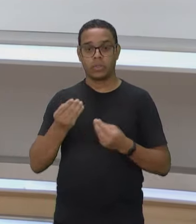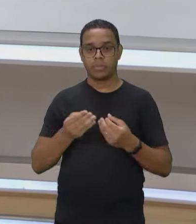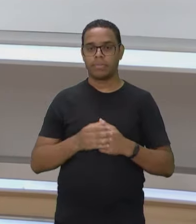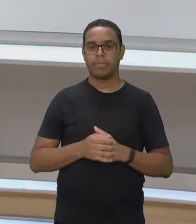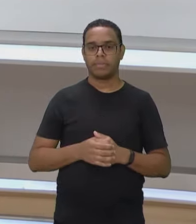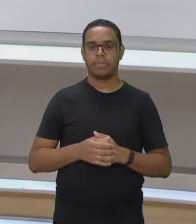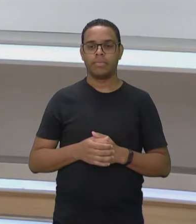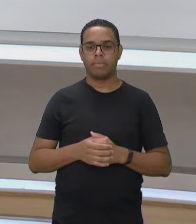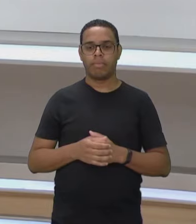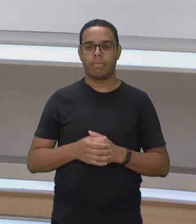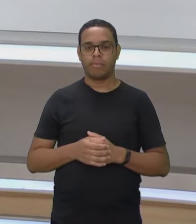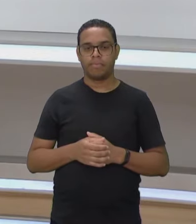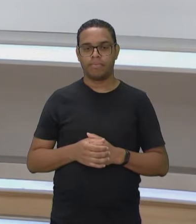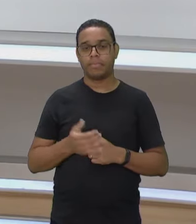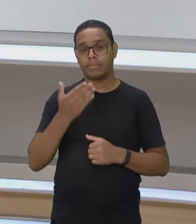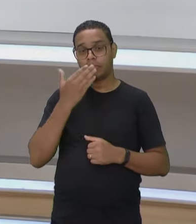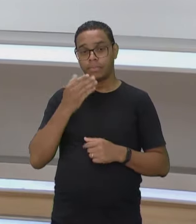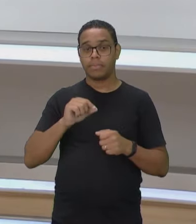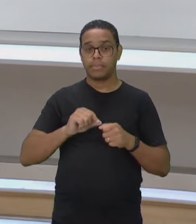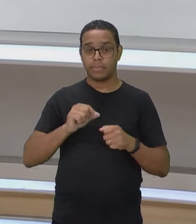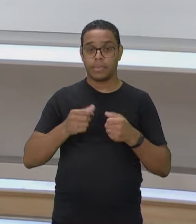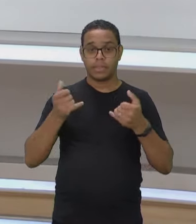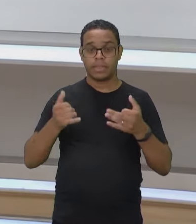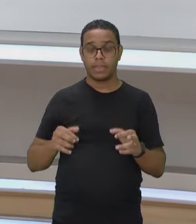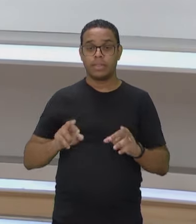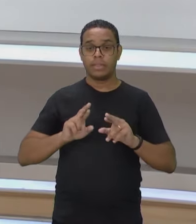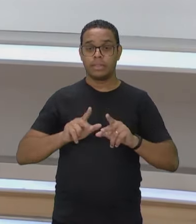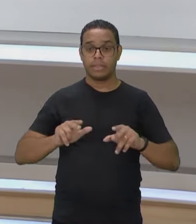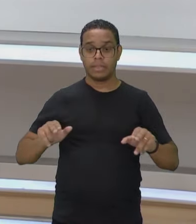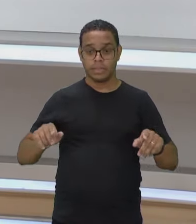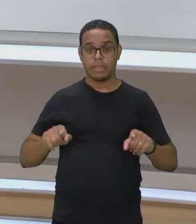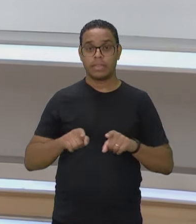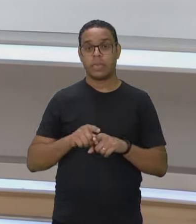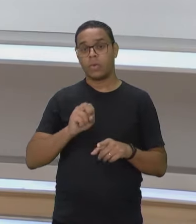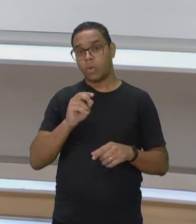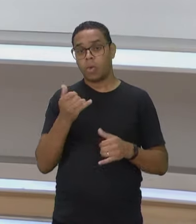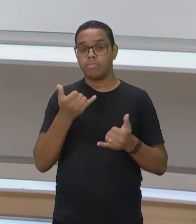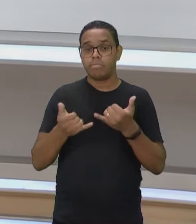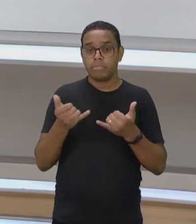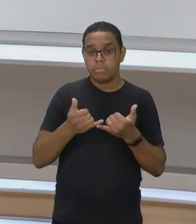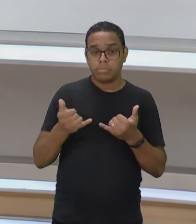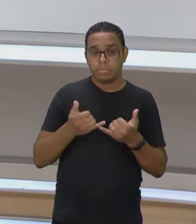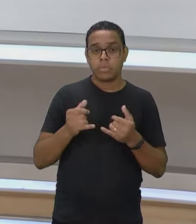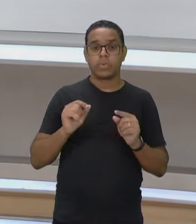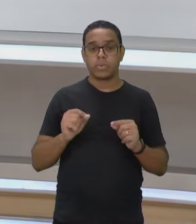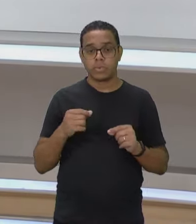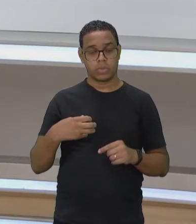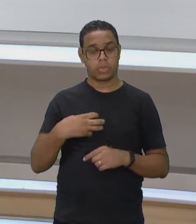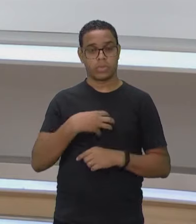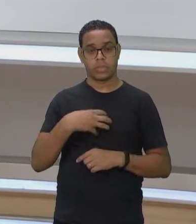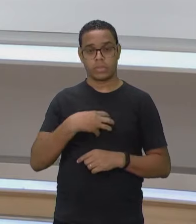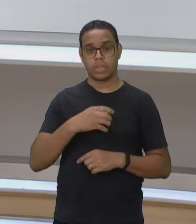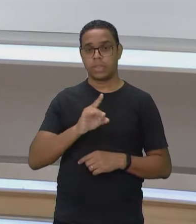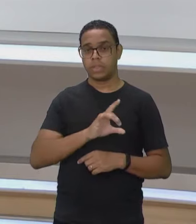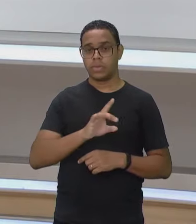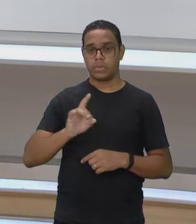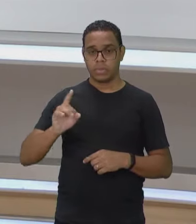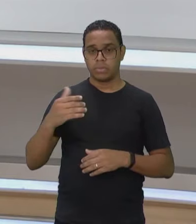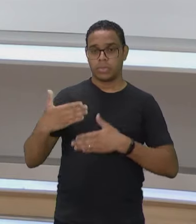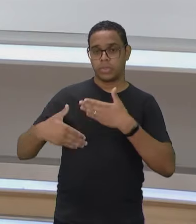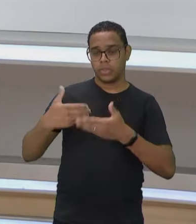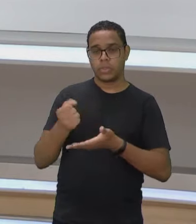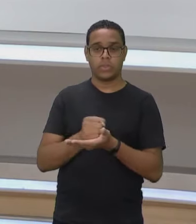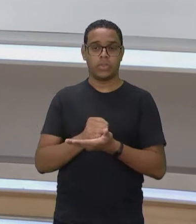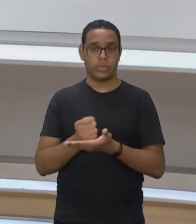decisões. Solicite que falem sobre as diferenças ou semelhanças entre o comportamento de cada um